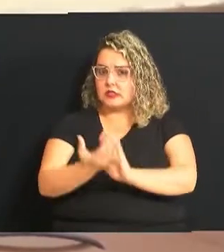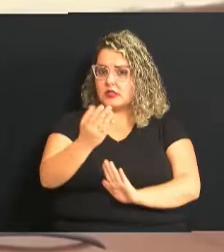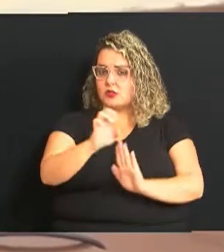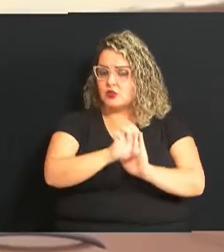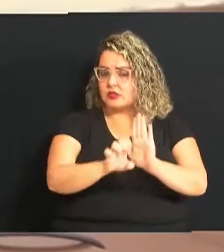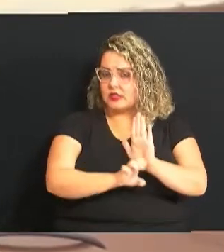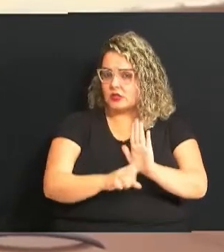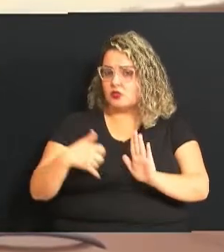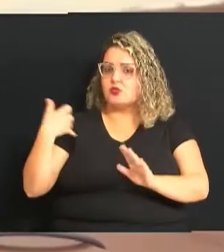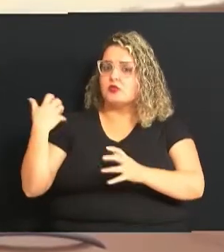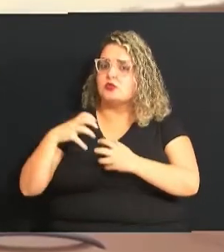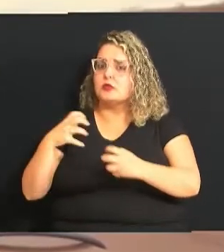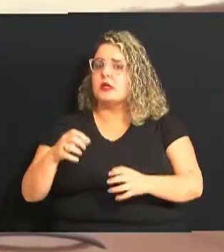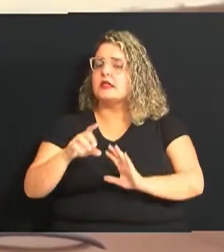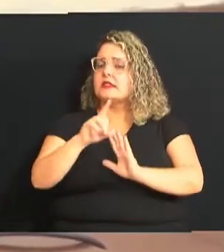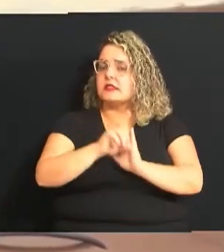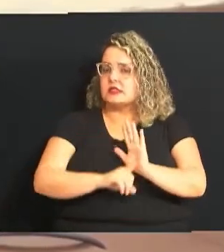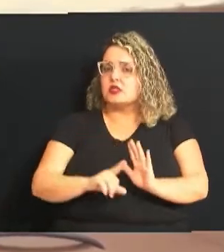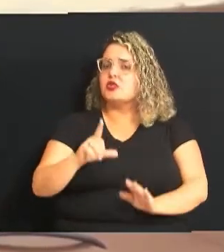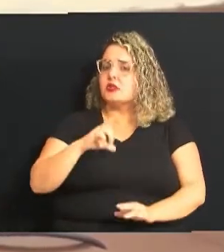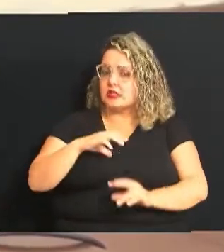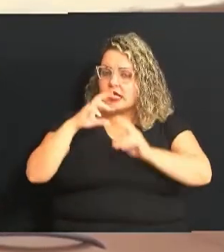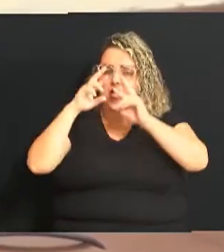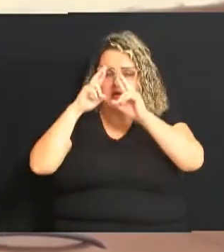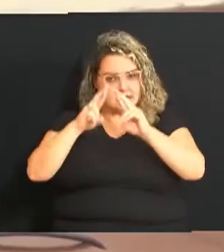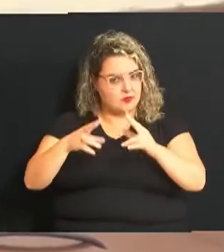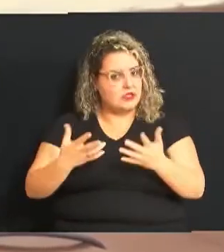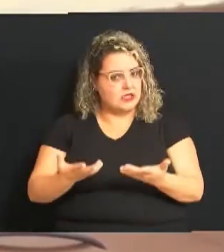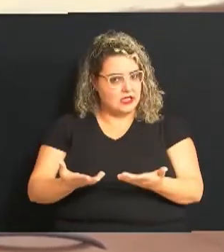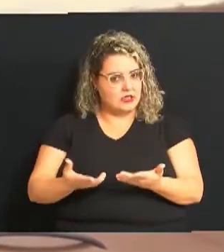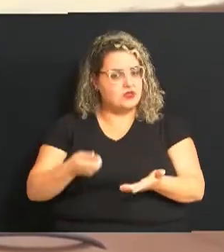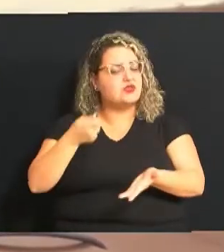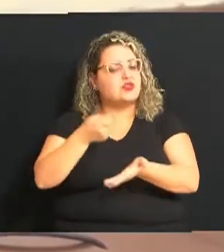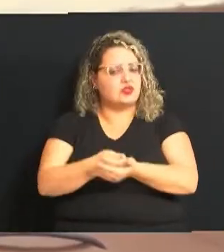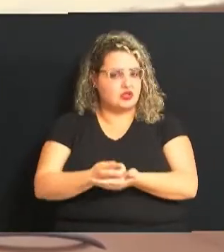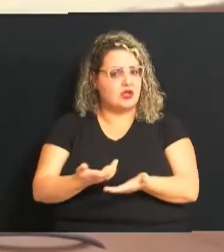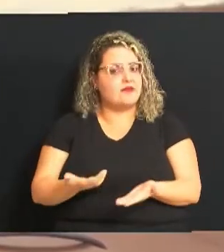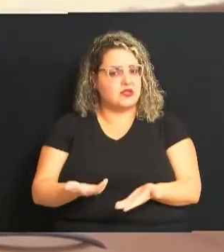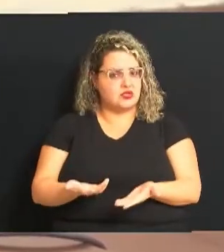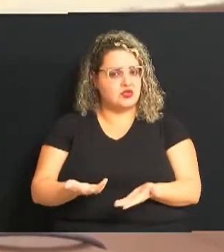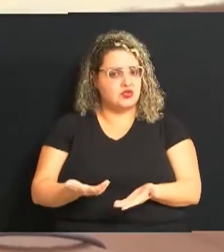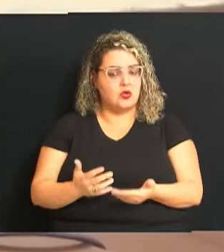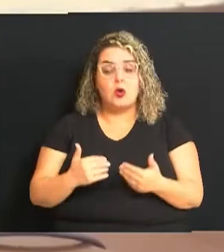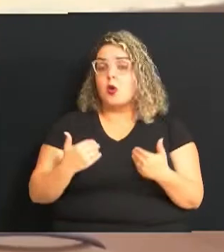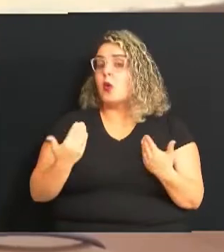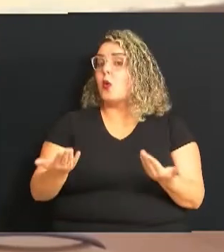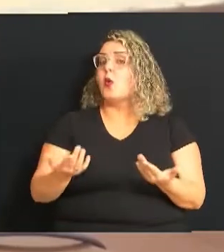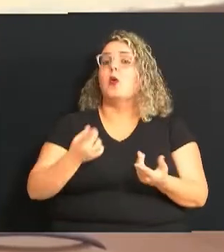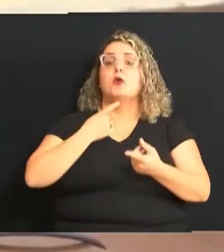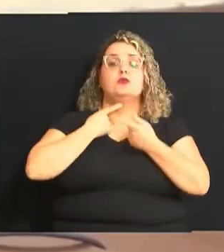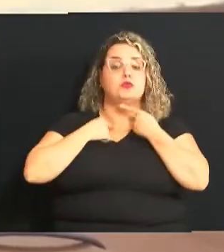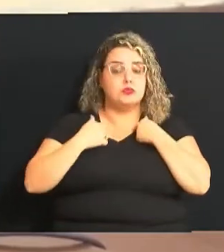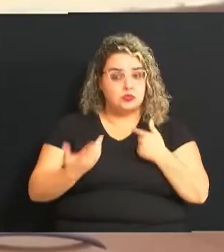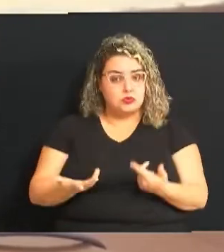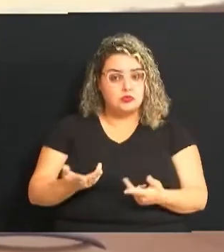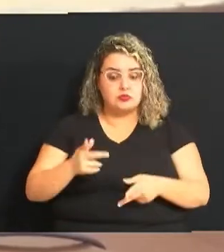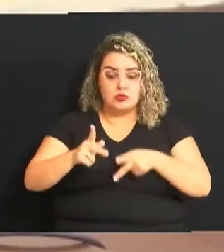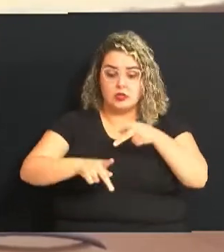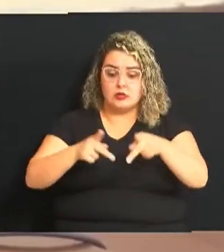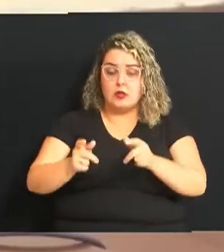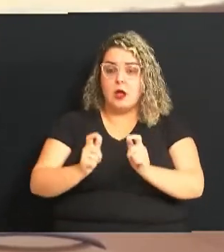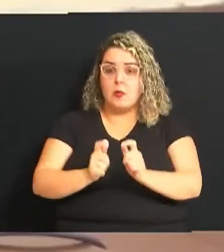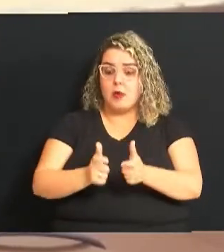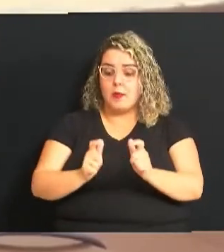Idoso, esses direitos têm sido respeitados e efetivados? Quais as necessidades dessa população que cresce